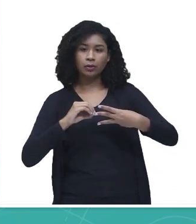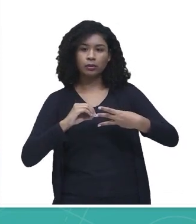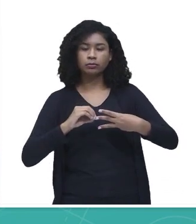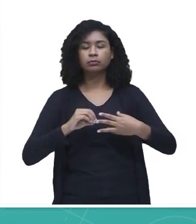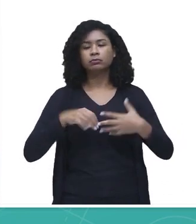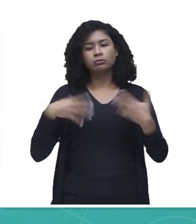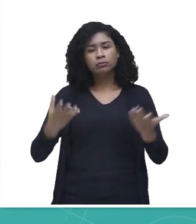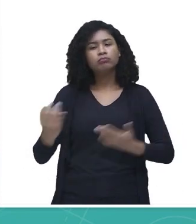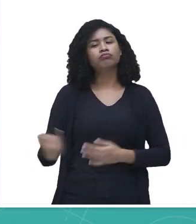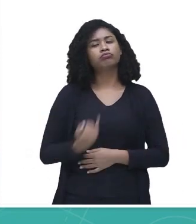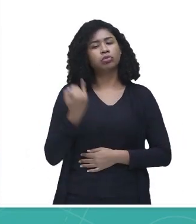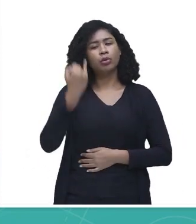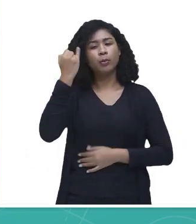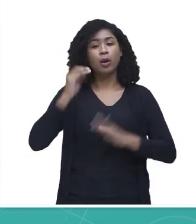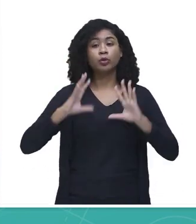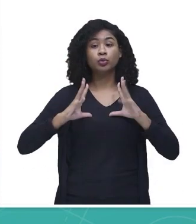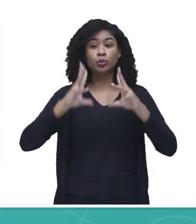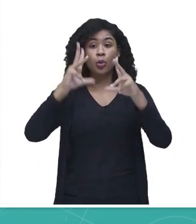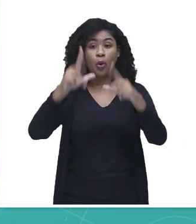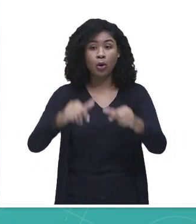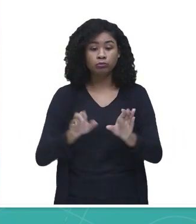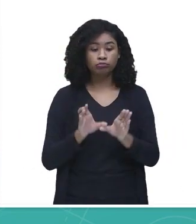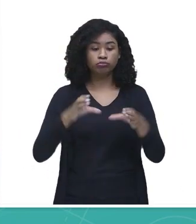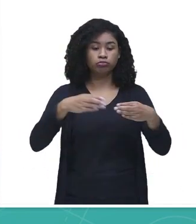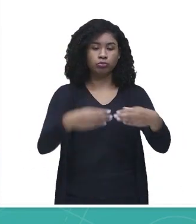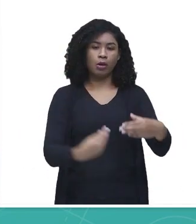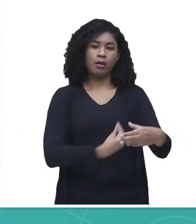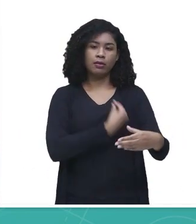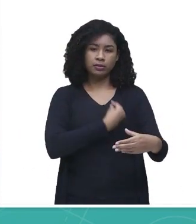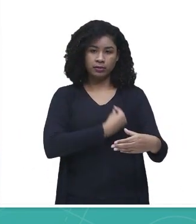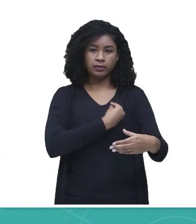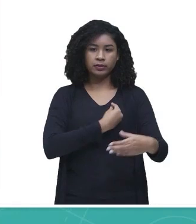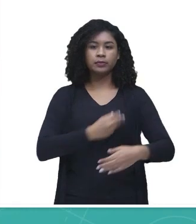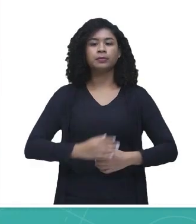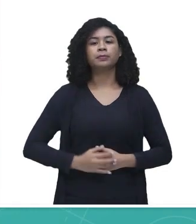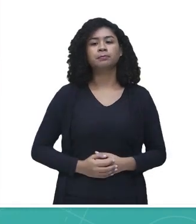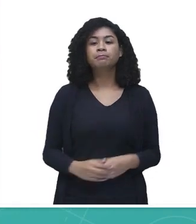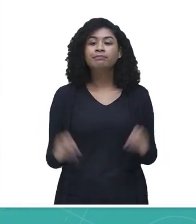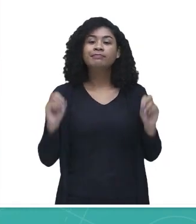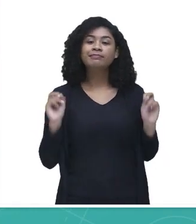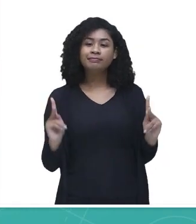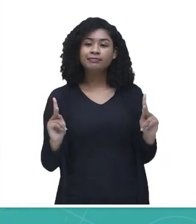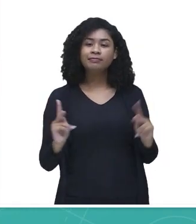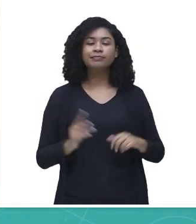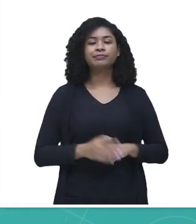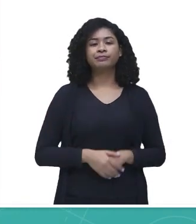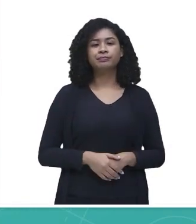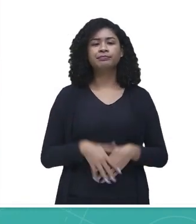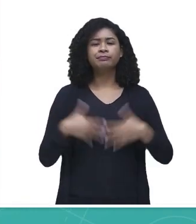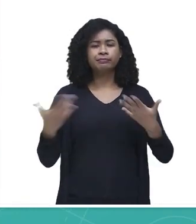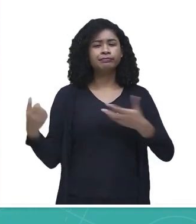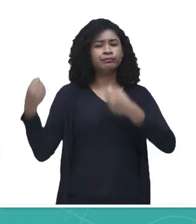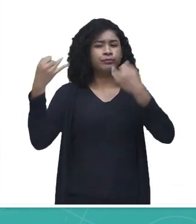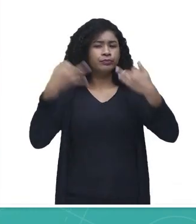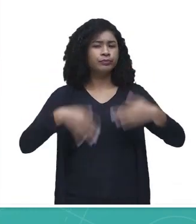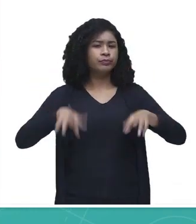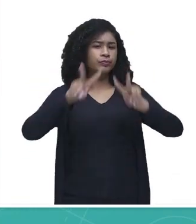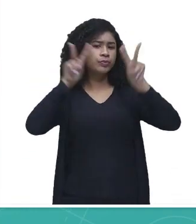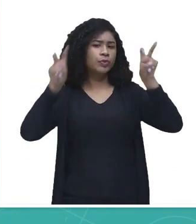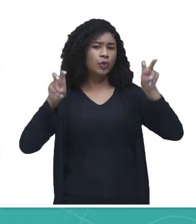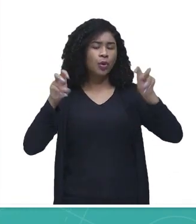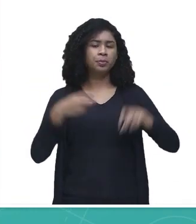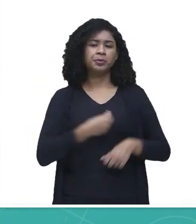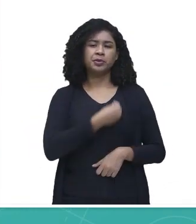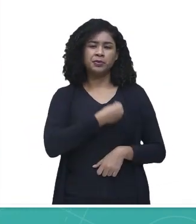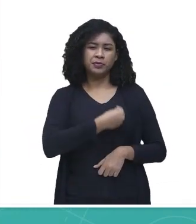os outros seres vivos, tá certo? E aí, a gente falou dos seres vivos, falamos principalmente dos animais,